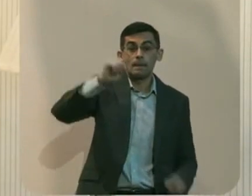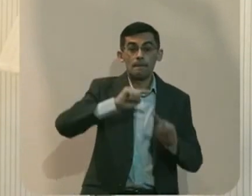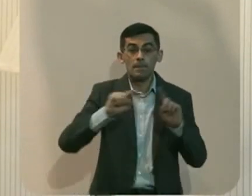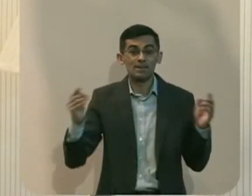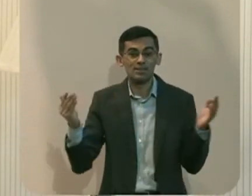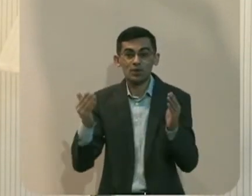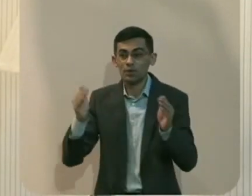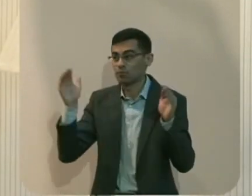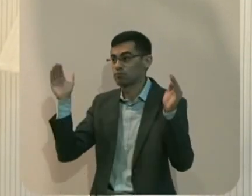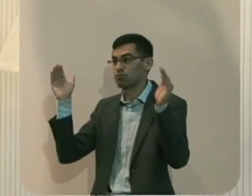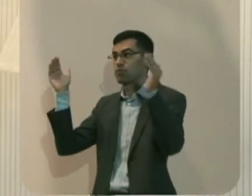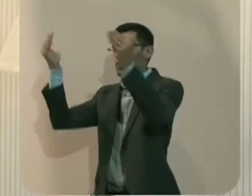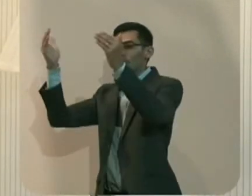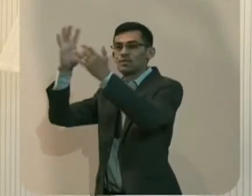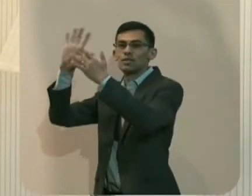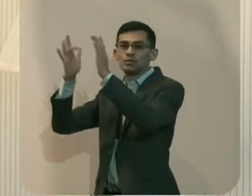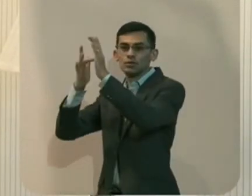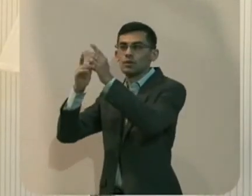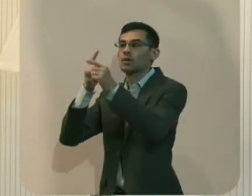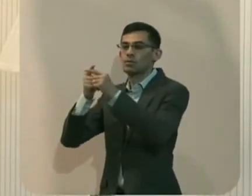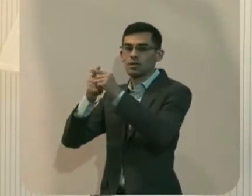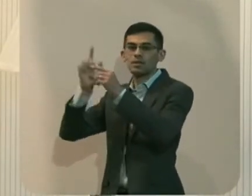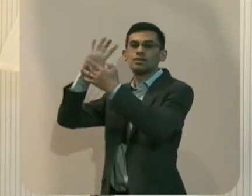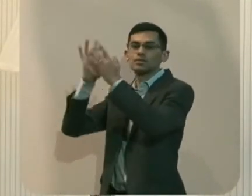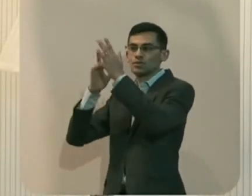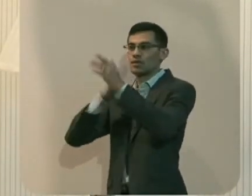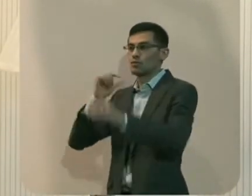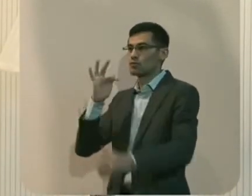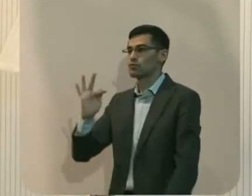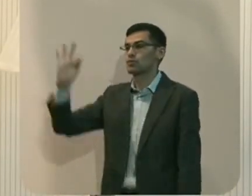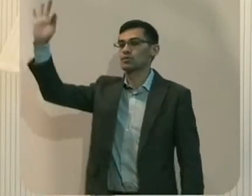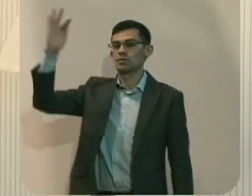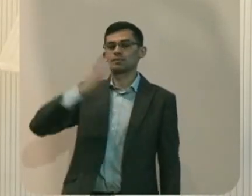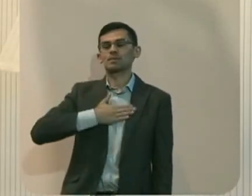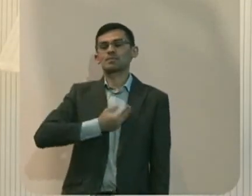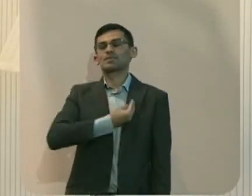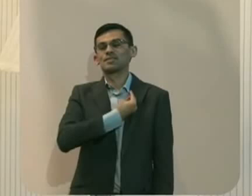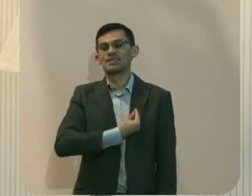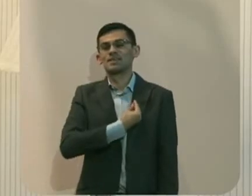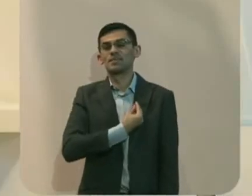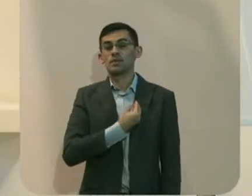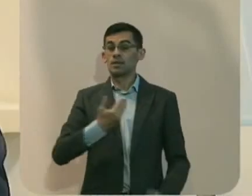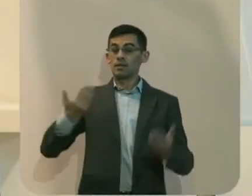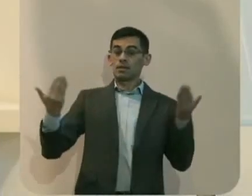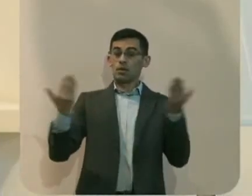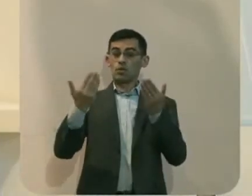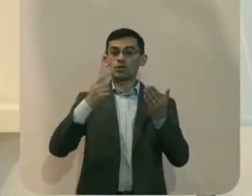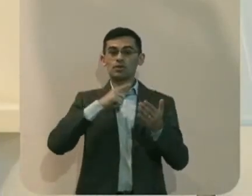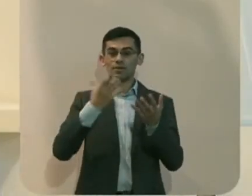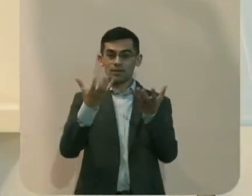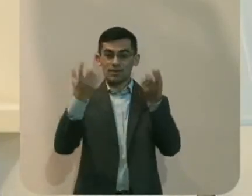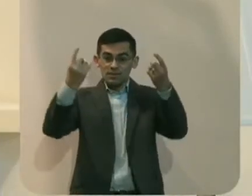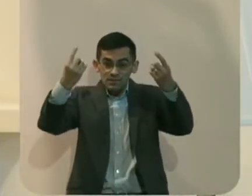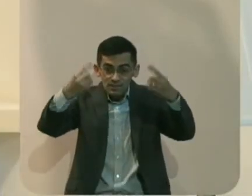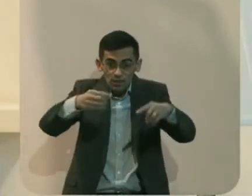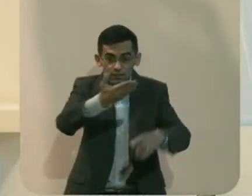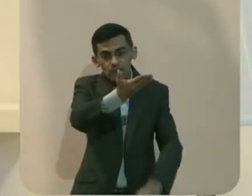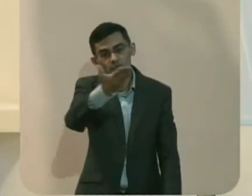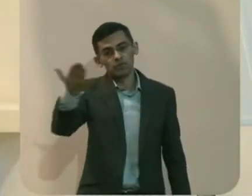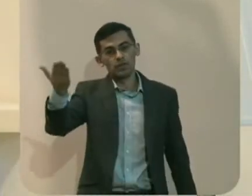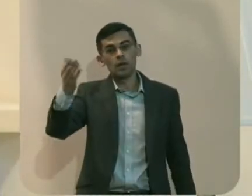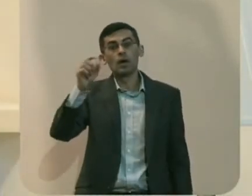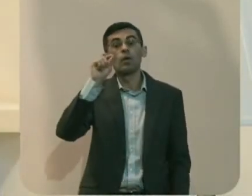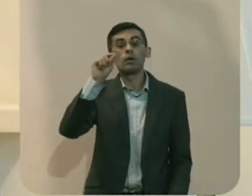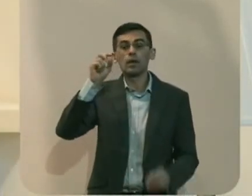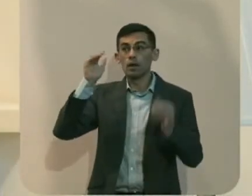estou olhando para Jesus, porque Jesus tem um futuro para mim. Então hoje eu queria desafiar você a